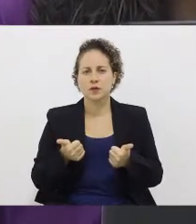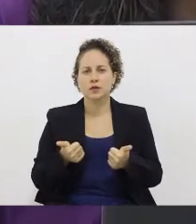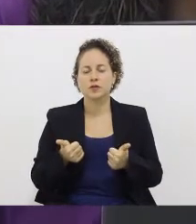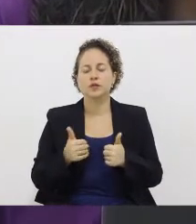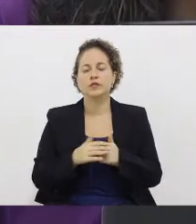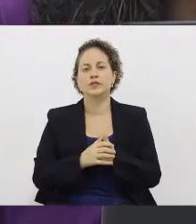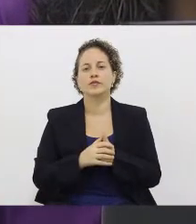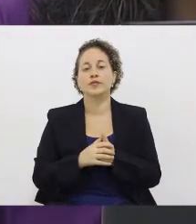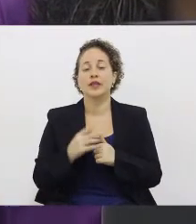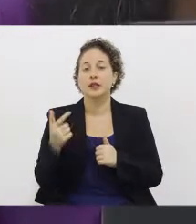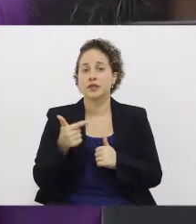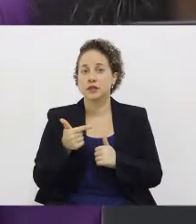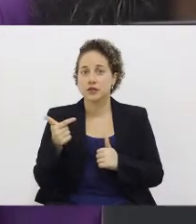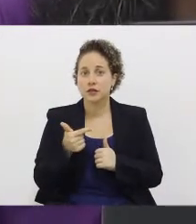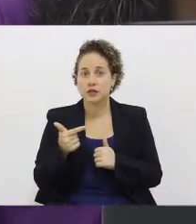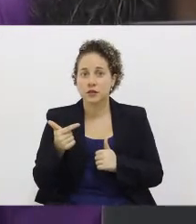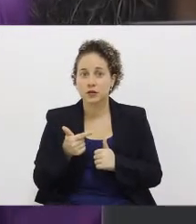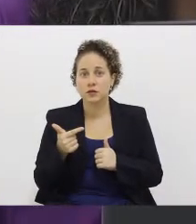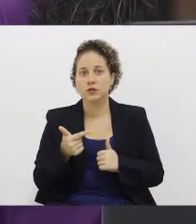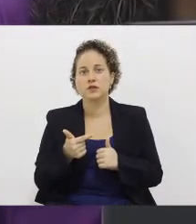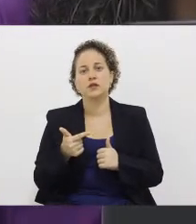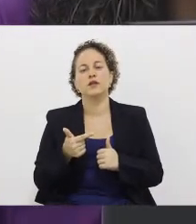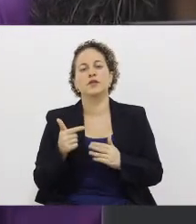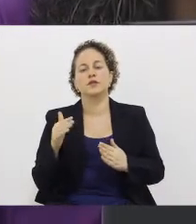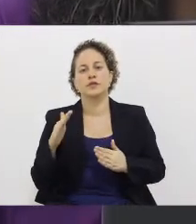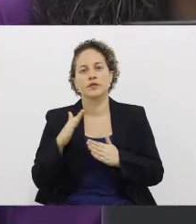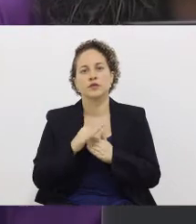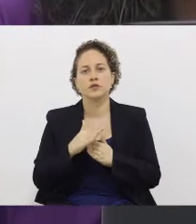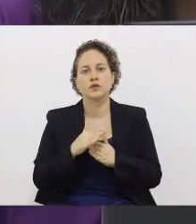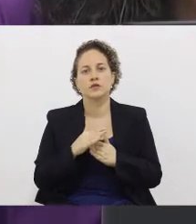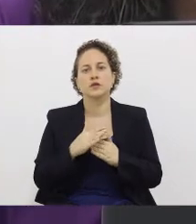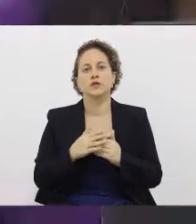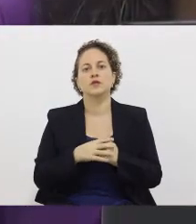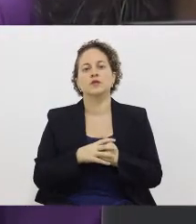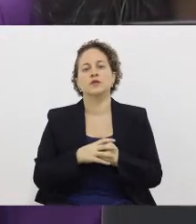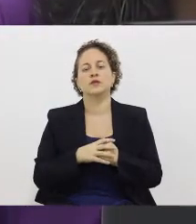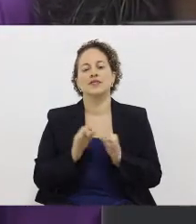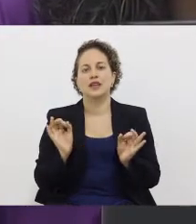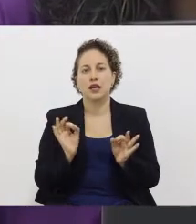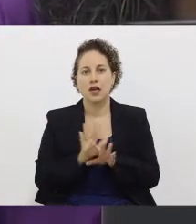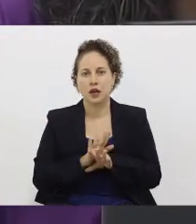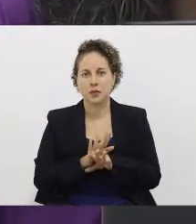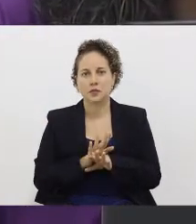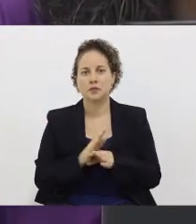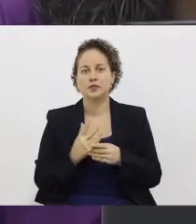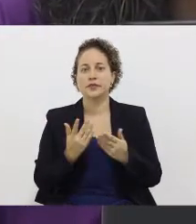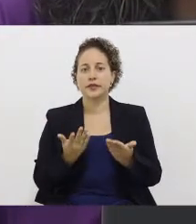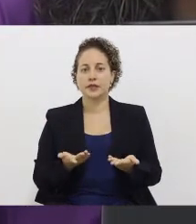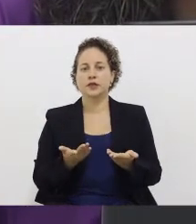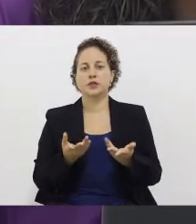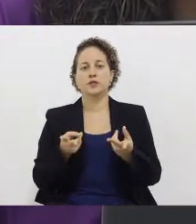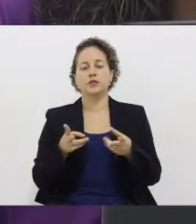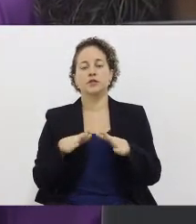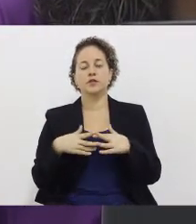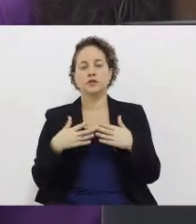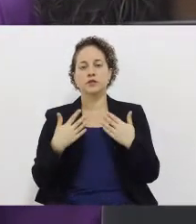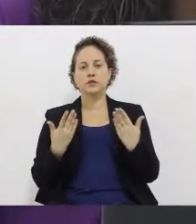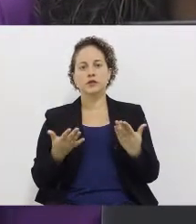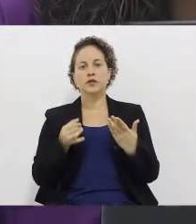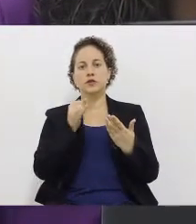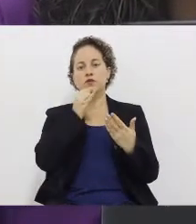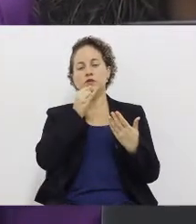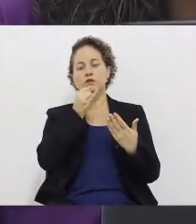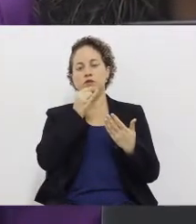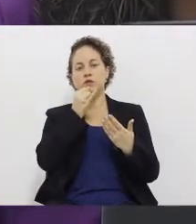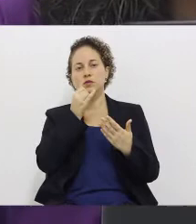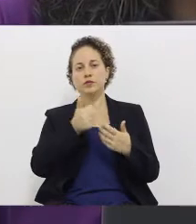esta segunda linha aqui é o que vai definir o momento em que o estoque vai acabar. Nós podemos ver que neste exemplo,